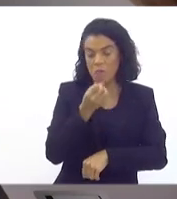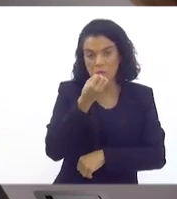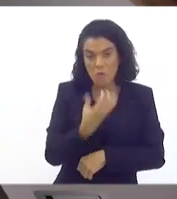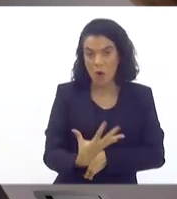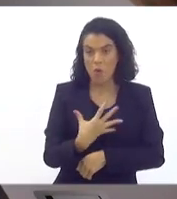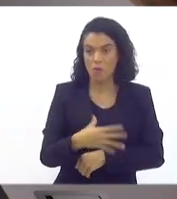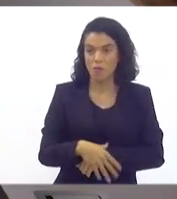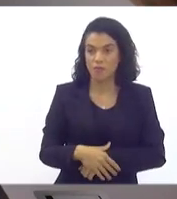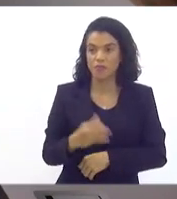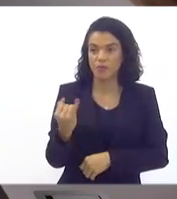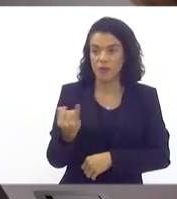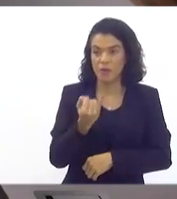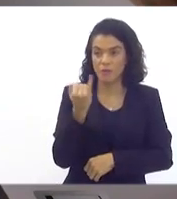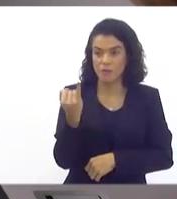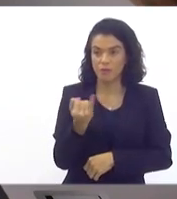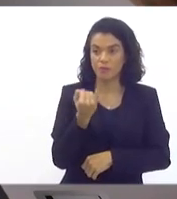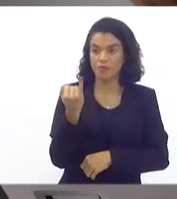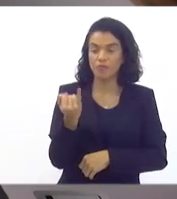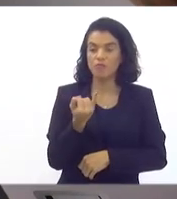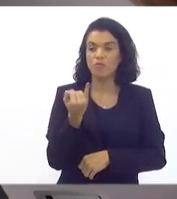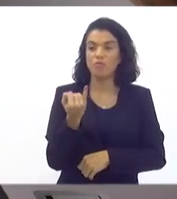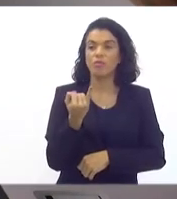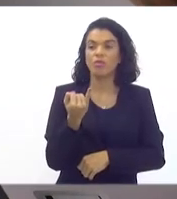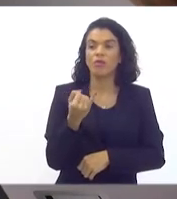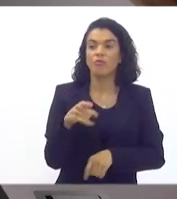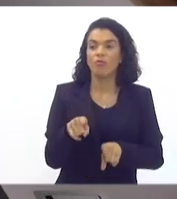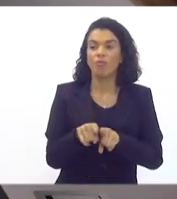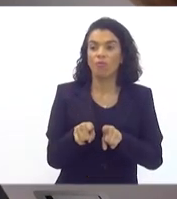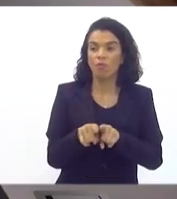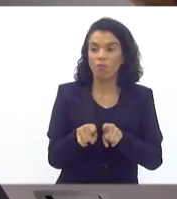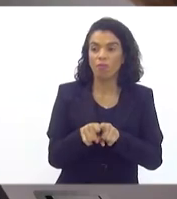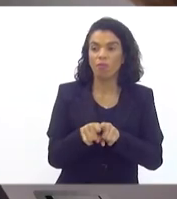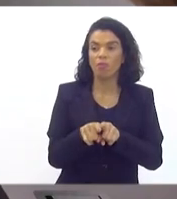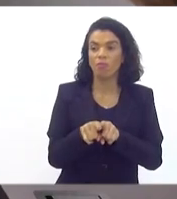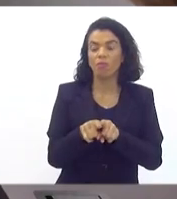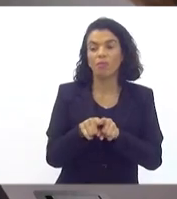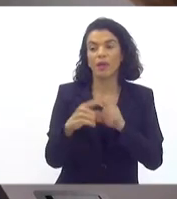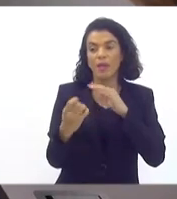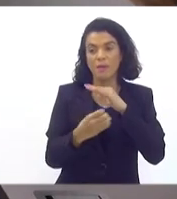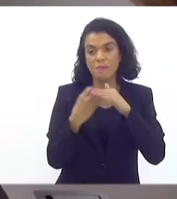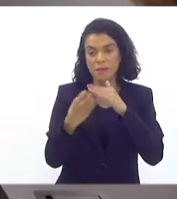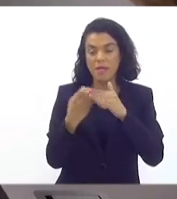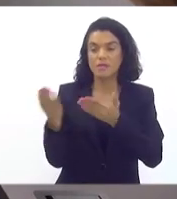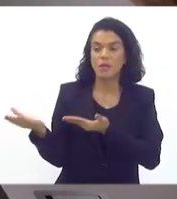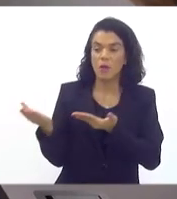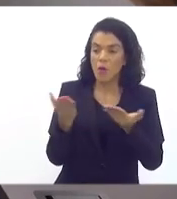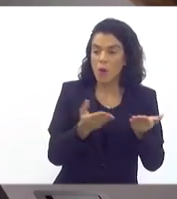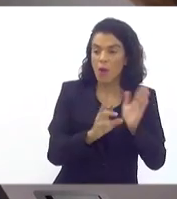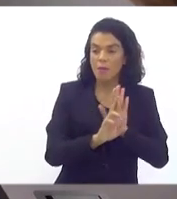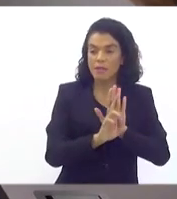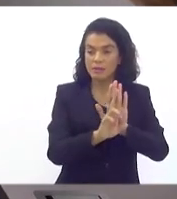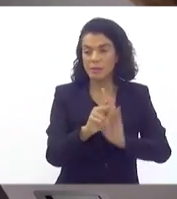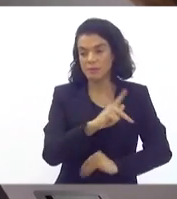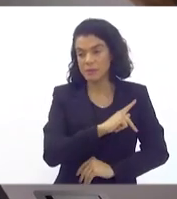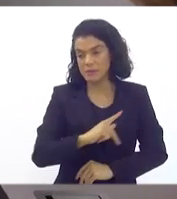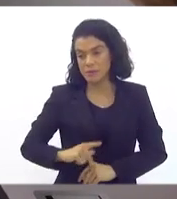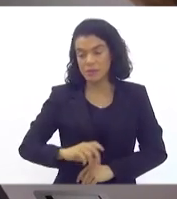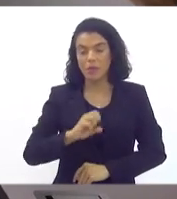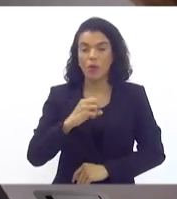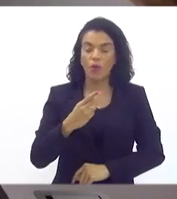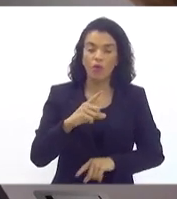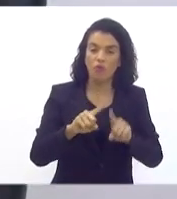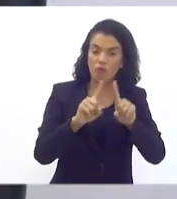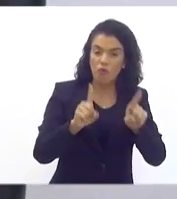é importante é que referendar o convite para que a empresa esteja presente ou pela presidente ou por algum técnico